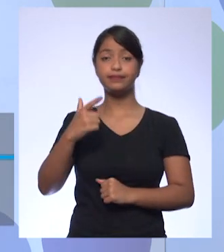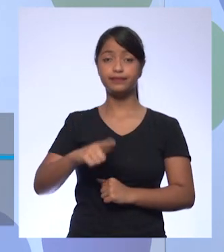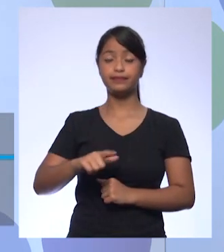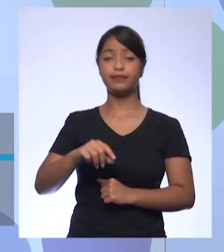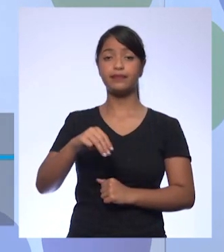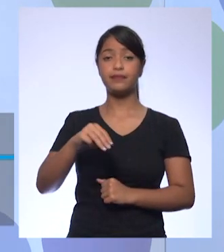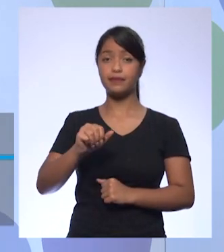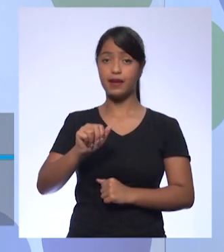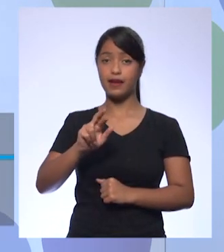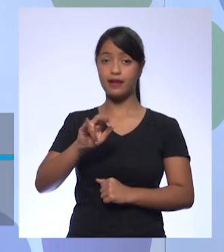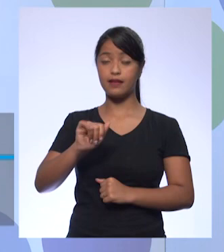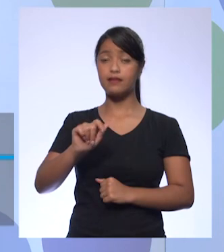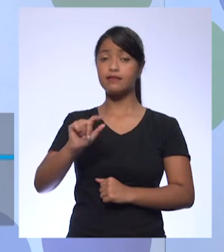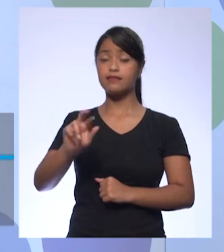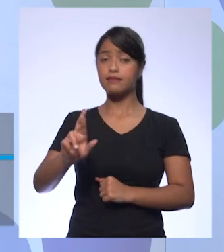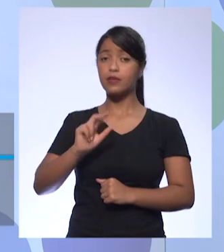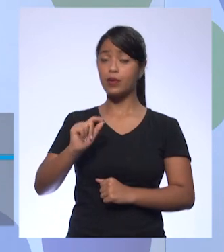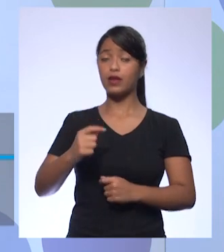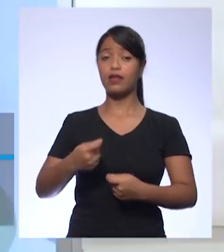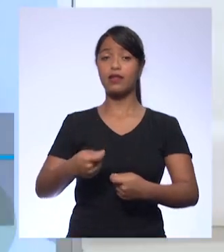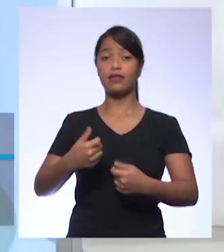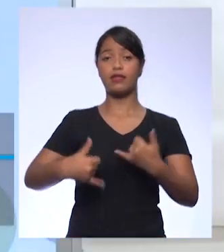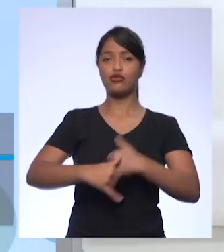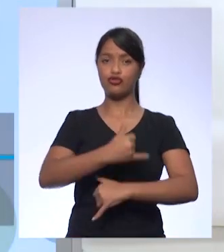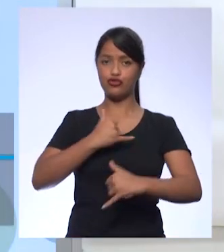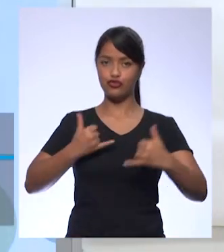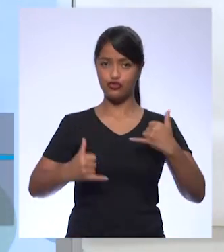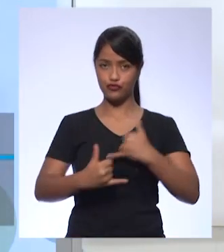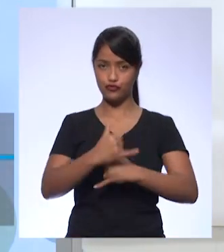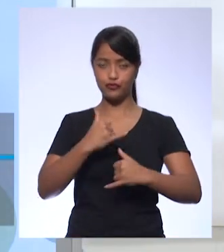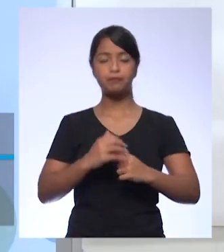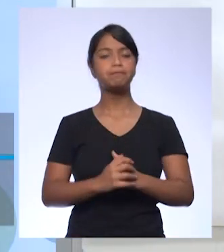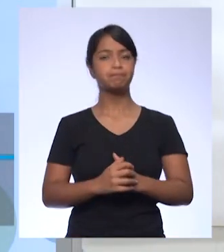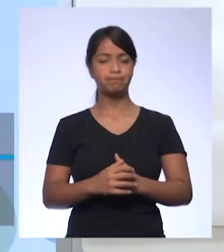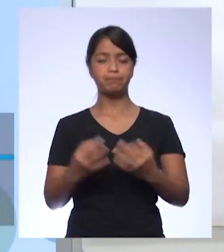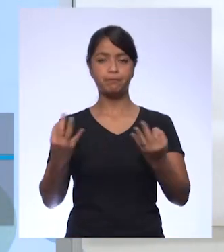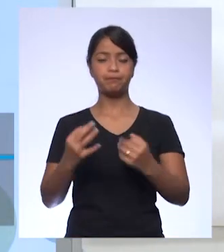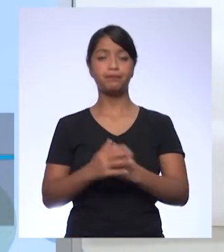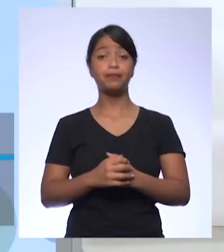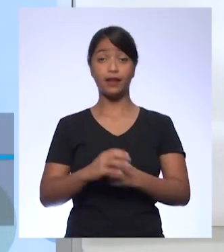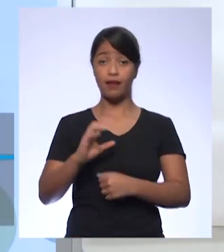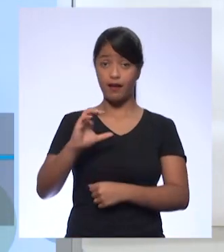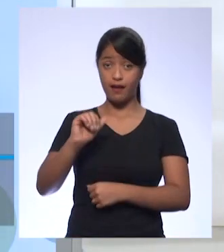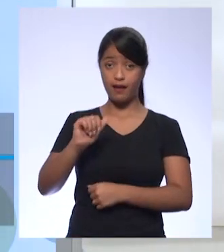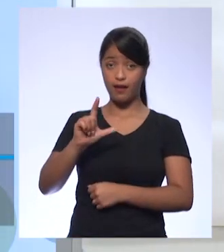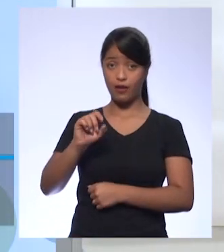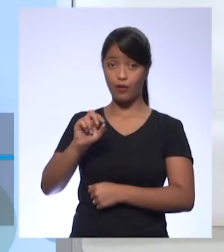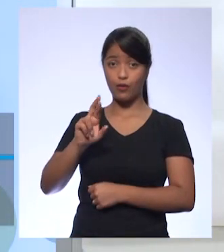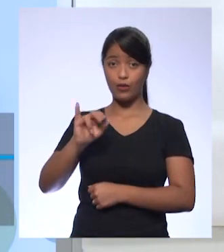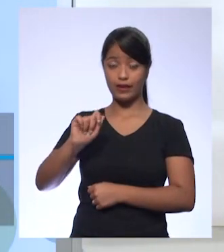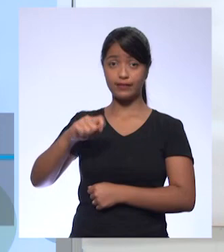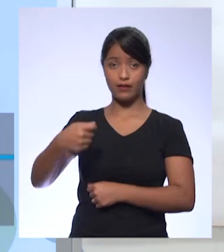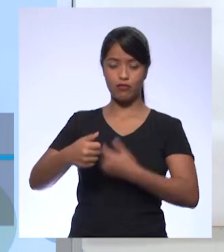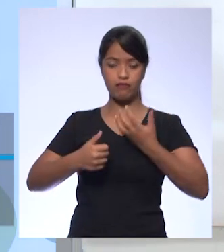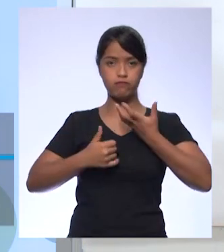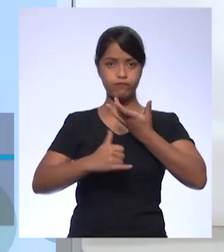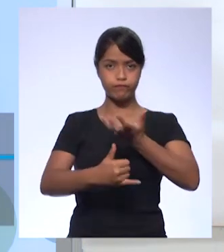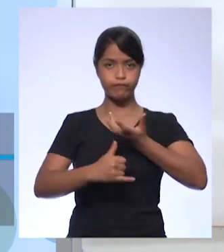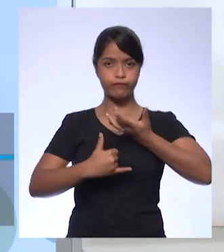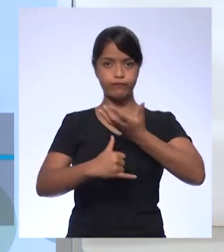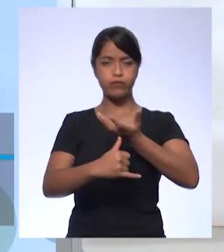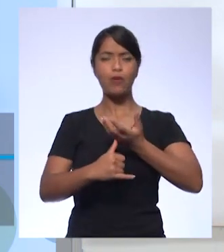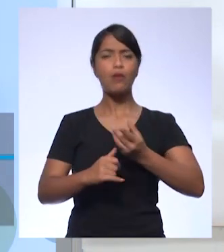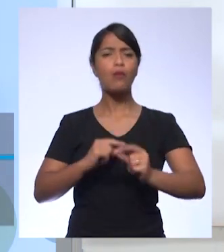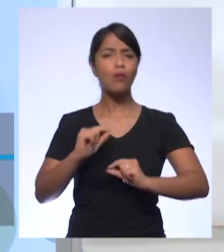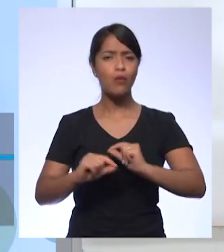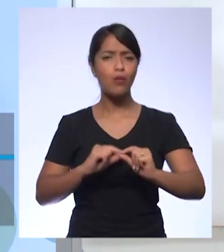é energia. Perfeito. Então eu vou pegar daí, gente. Ó, caloria, na verdade, ela é uma unidade de medida,